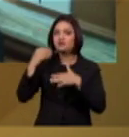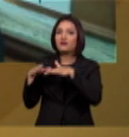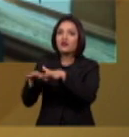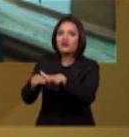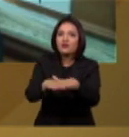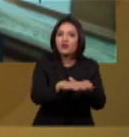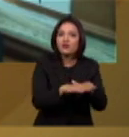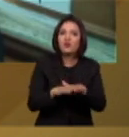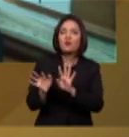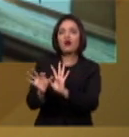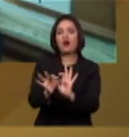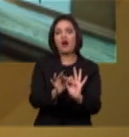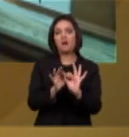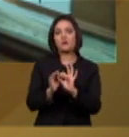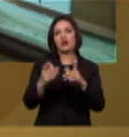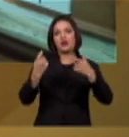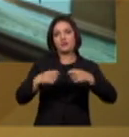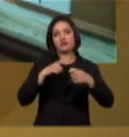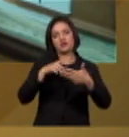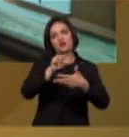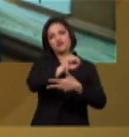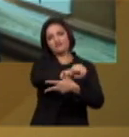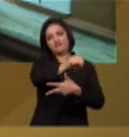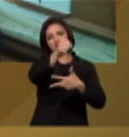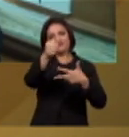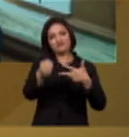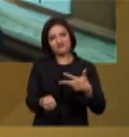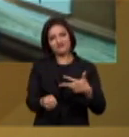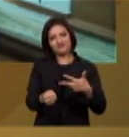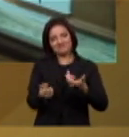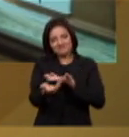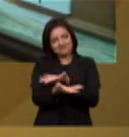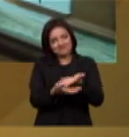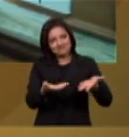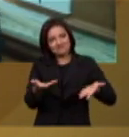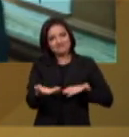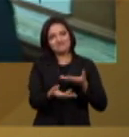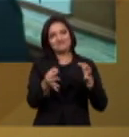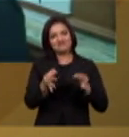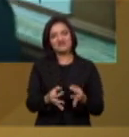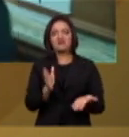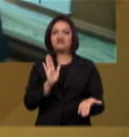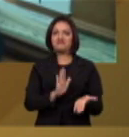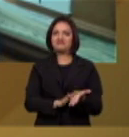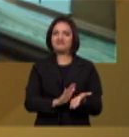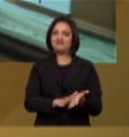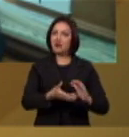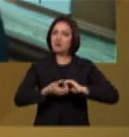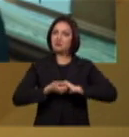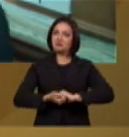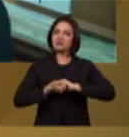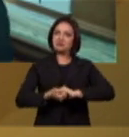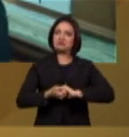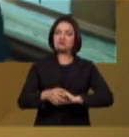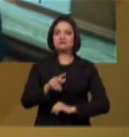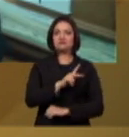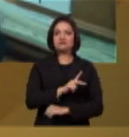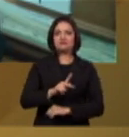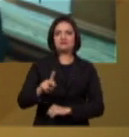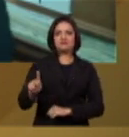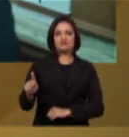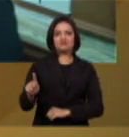deve haver entre os poderes da República. Cumprimento o presidente